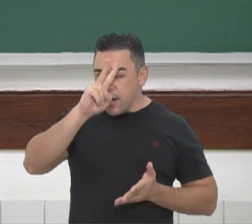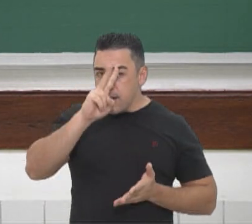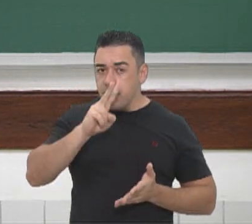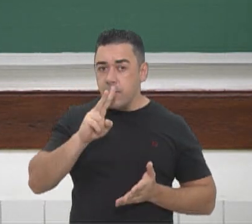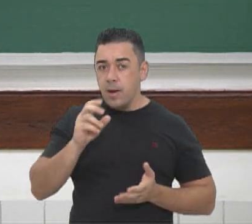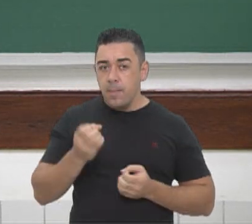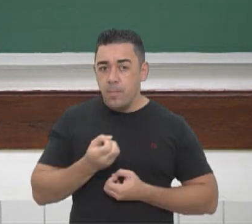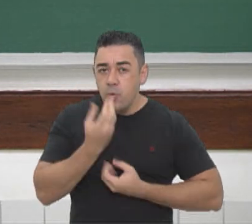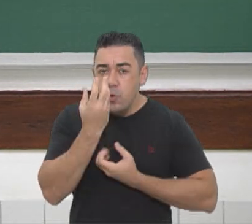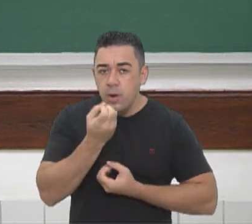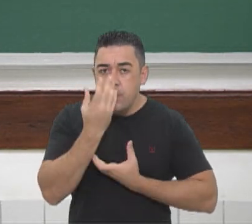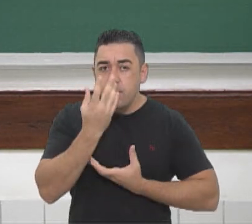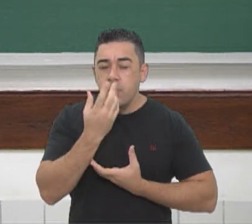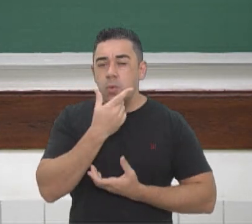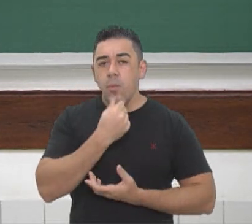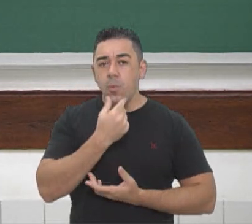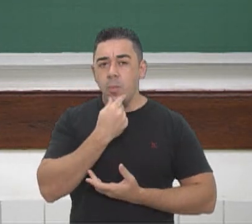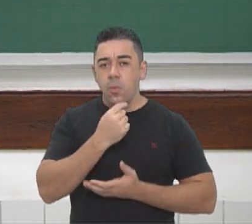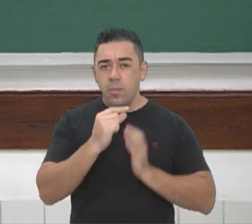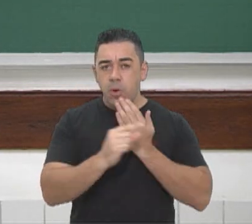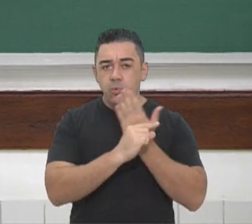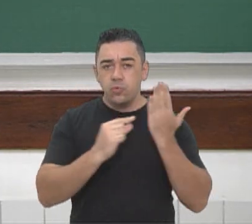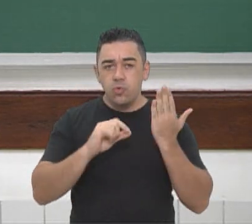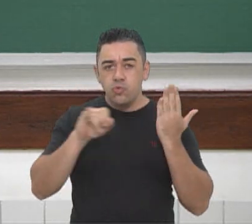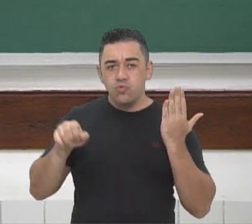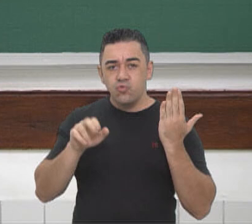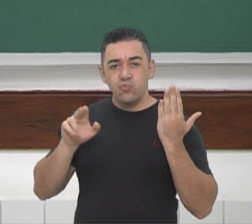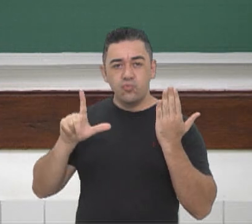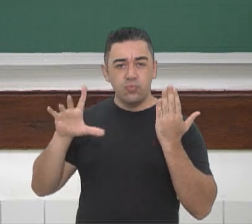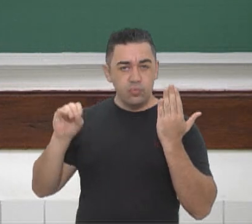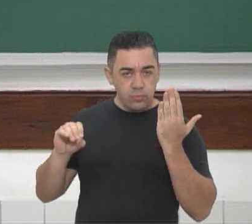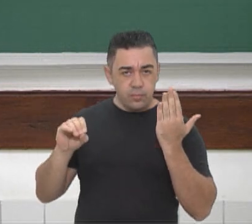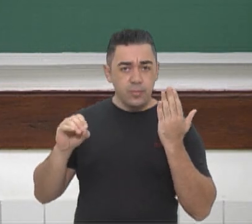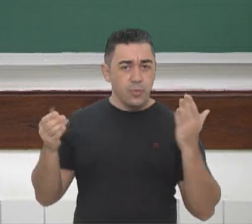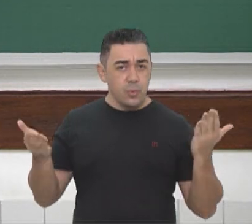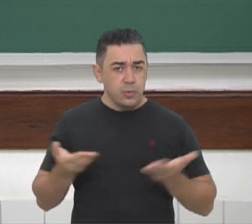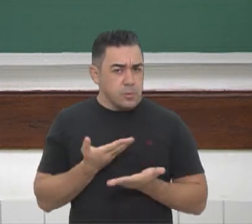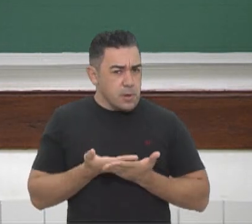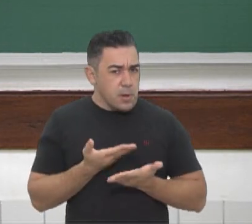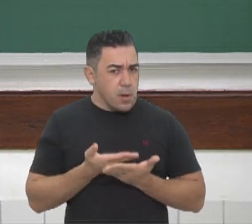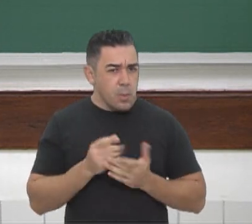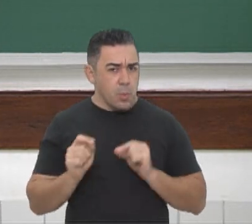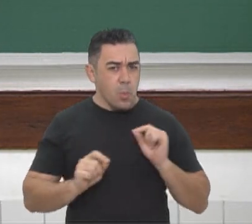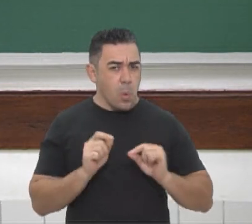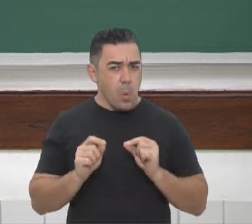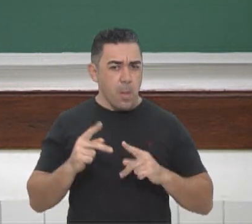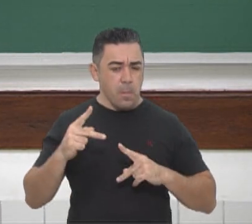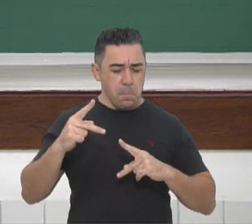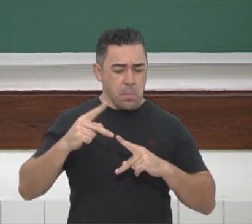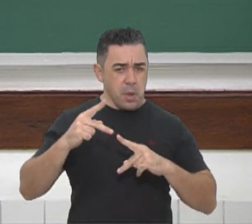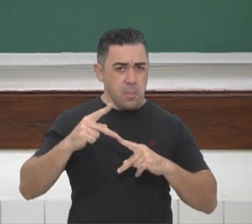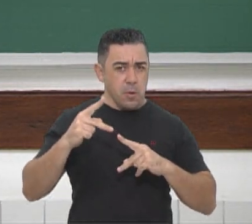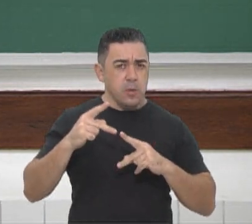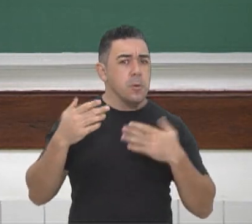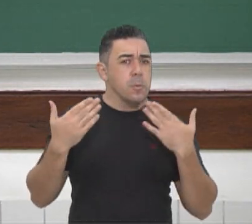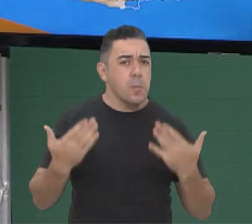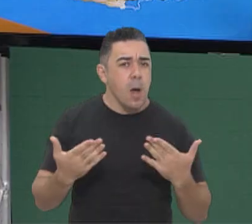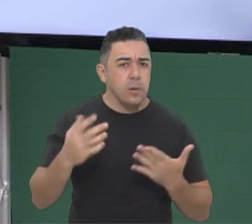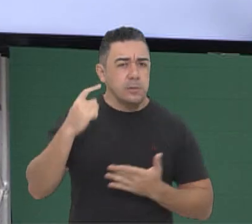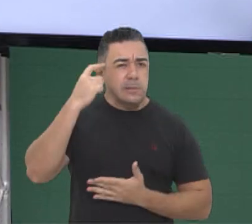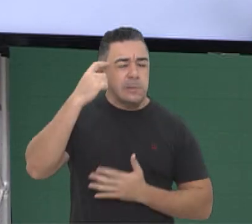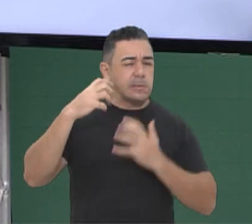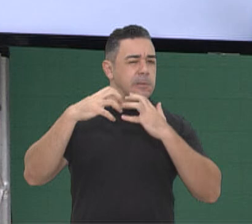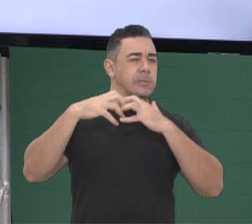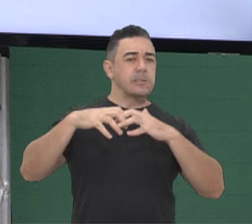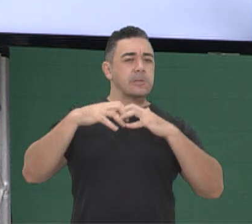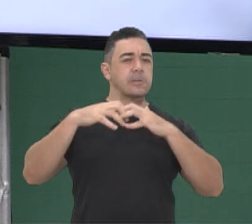de quem? Julio Cortázar, isso mesmo. E a aula de hoje, vamos ver qual é a nossa proposição. Vamos aqui fazer juntos algumas